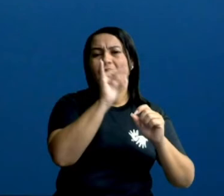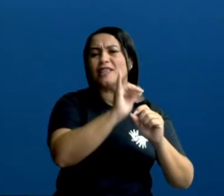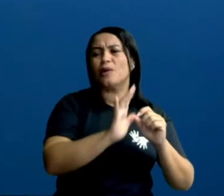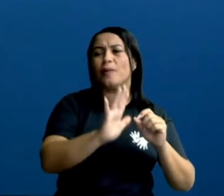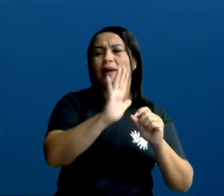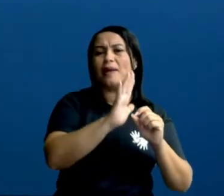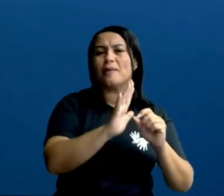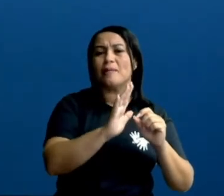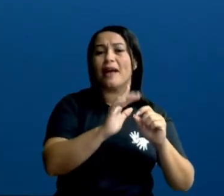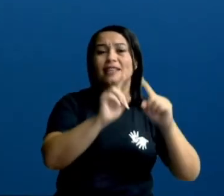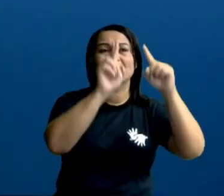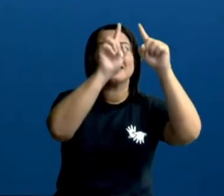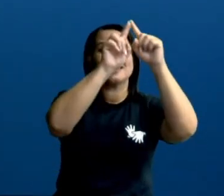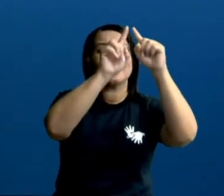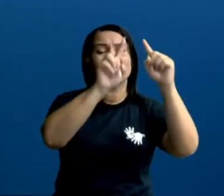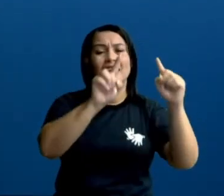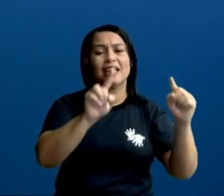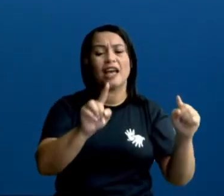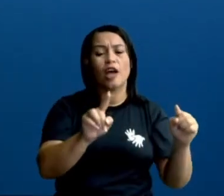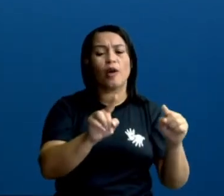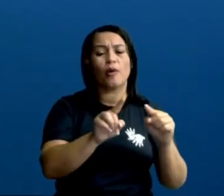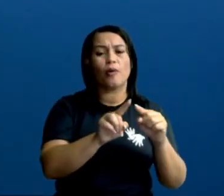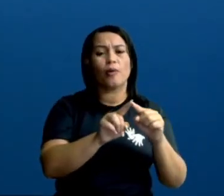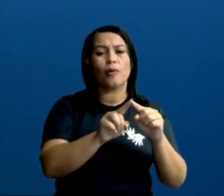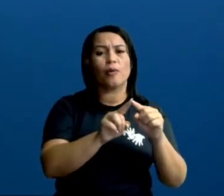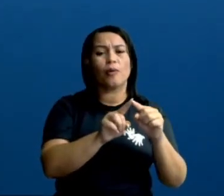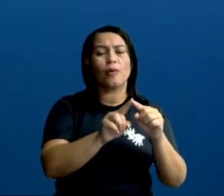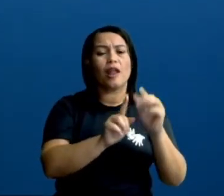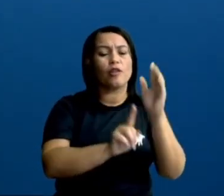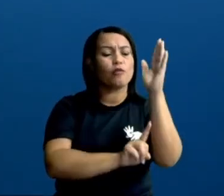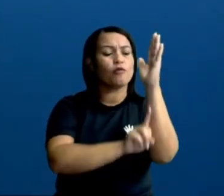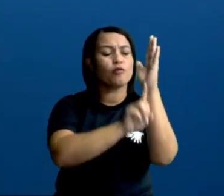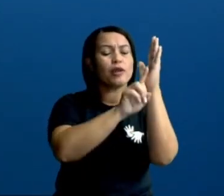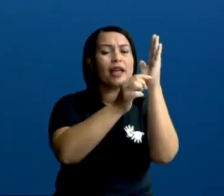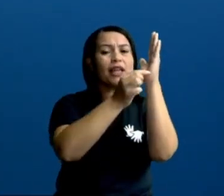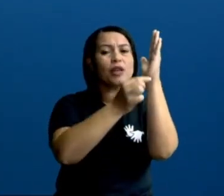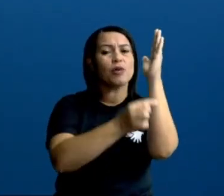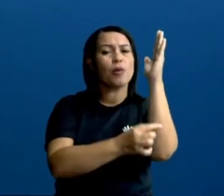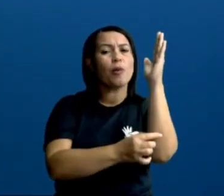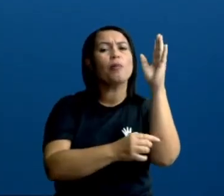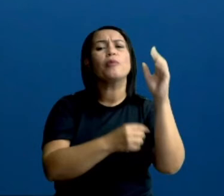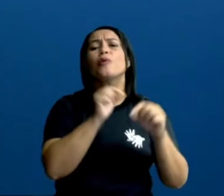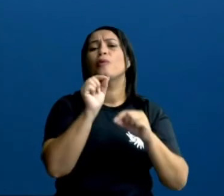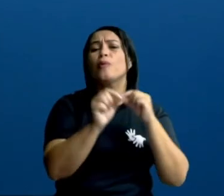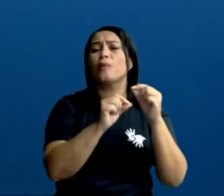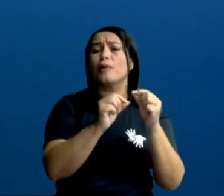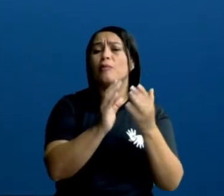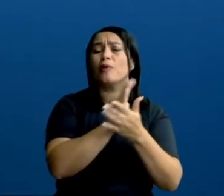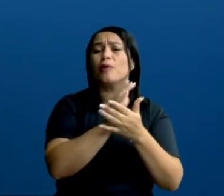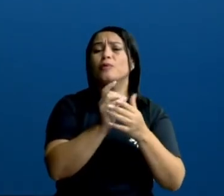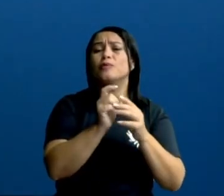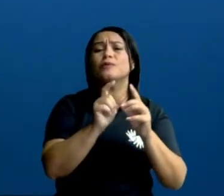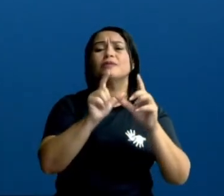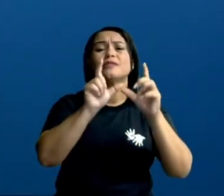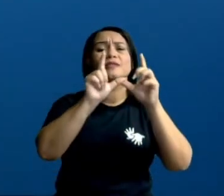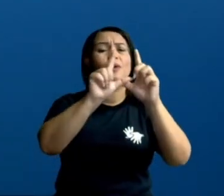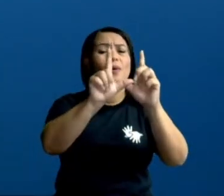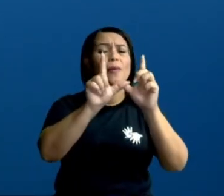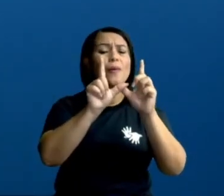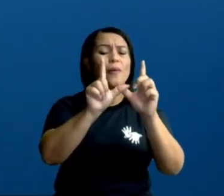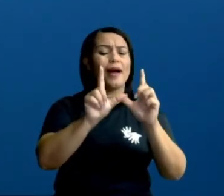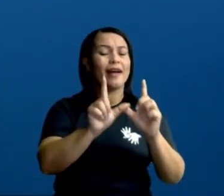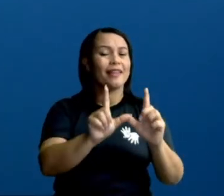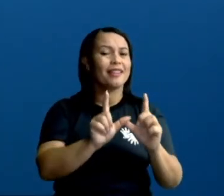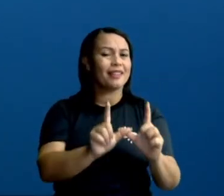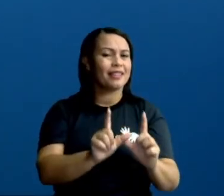quê? Triangular. E o corpinho dele são todos formados por quadrados. Então,